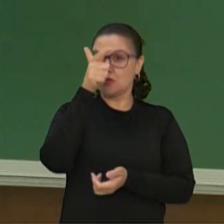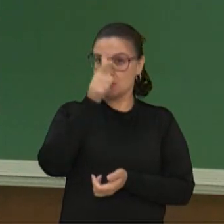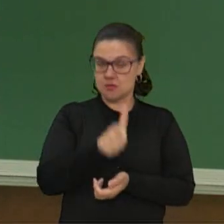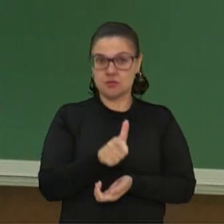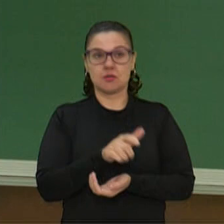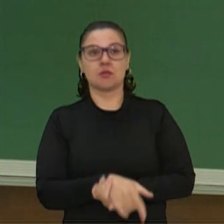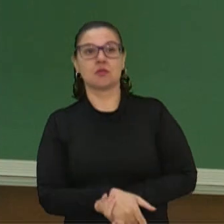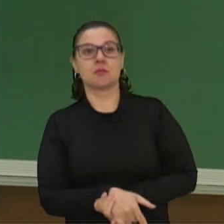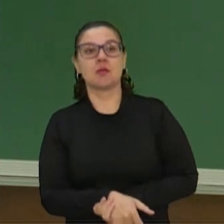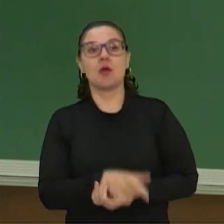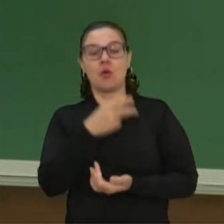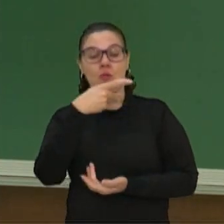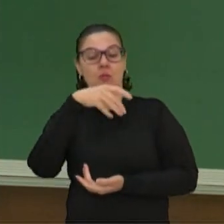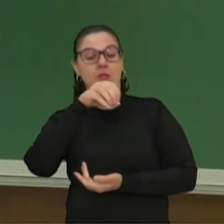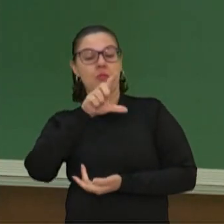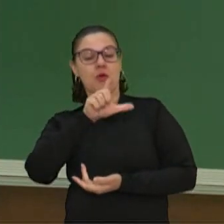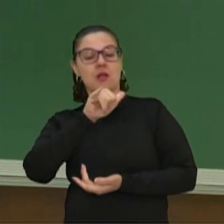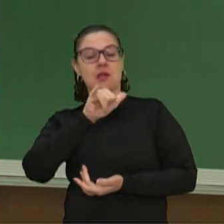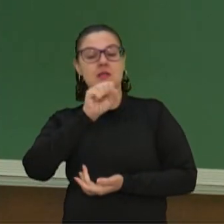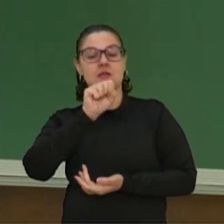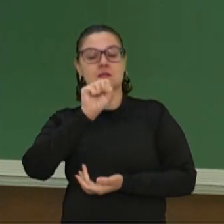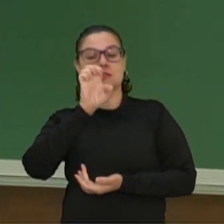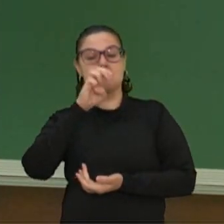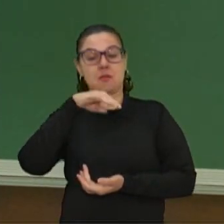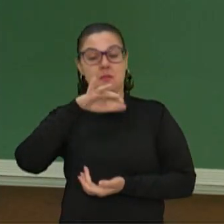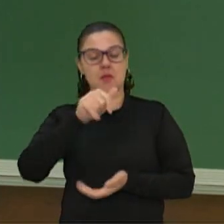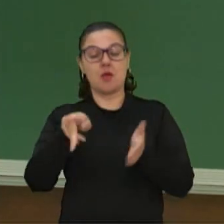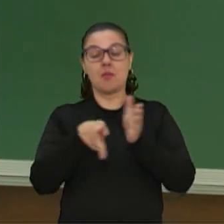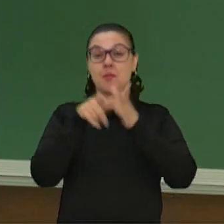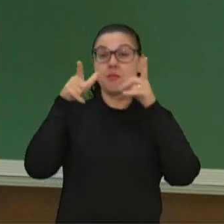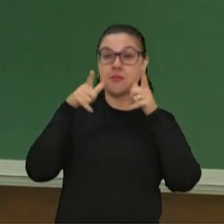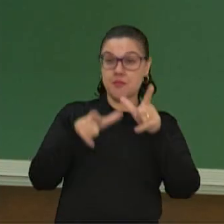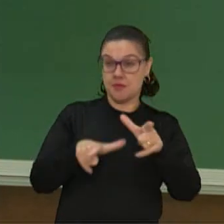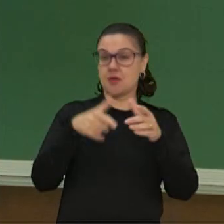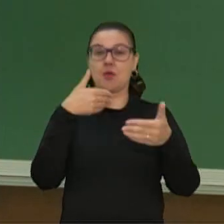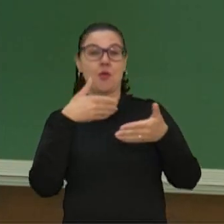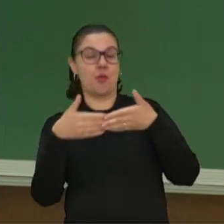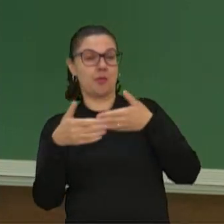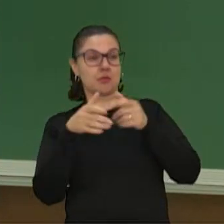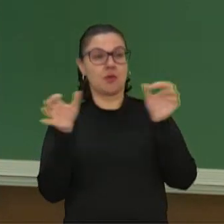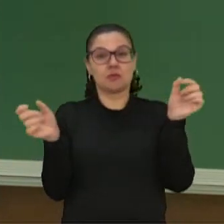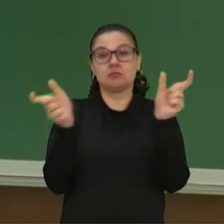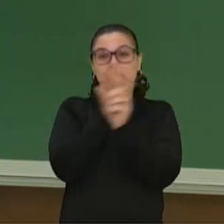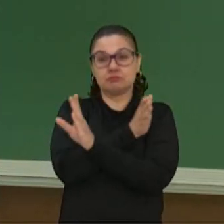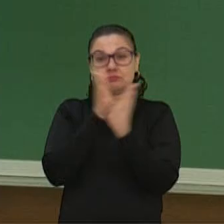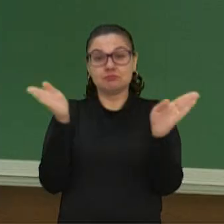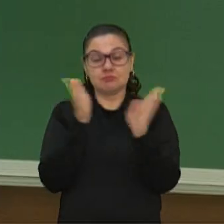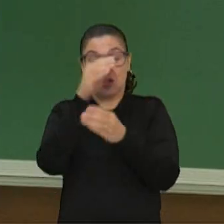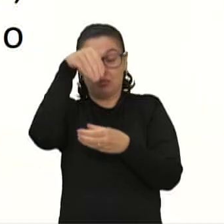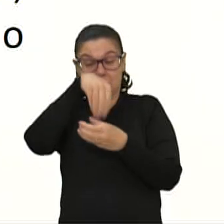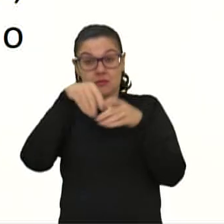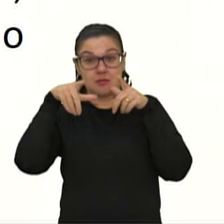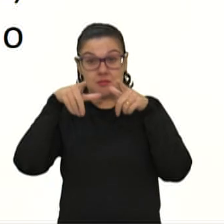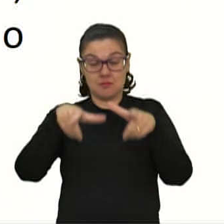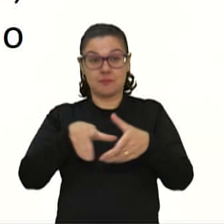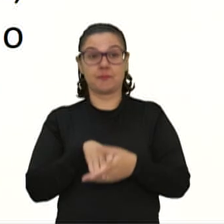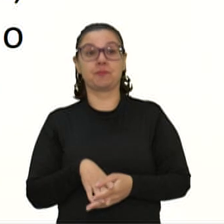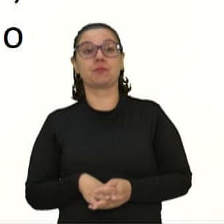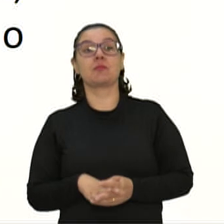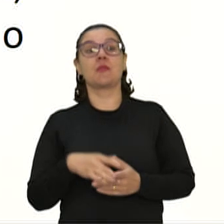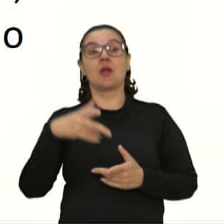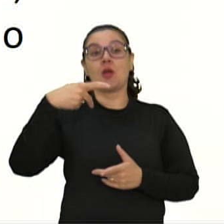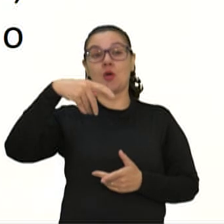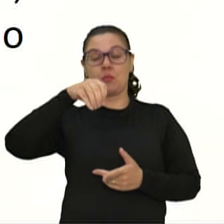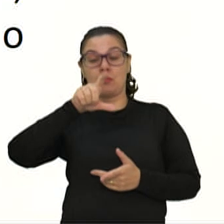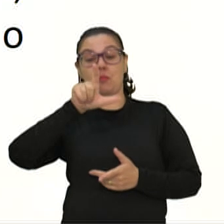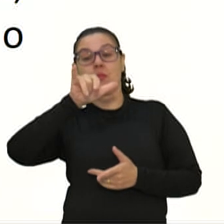anterior. A polissemia é uma propriedade das línguas naturais, uma propriedade da língua, esse sistema de relações internas, né? Polissemia